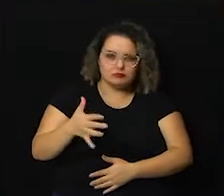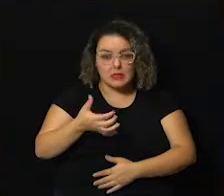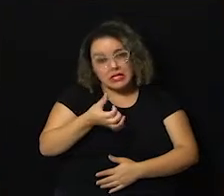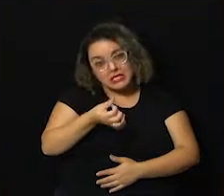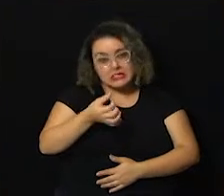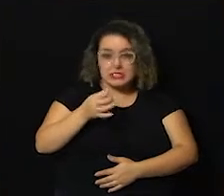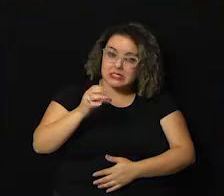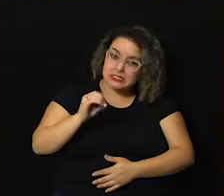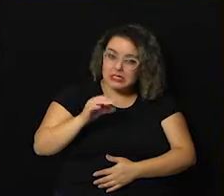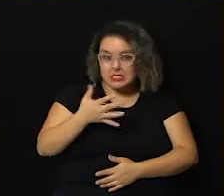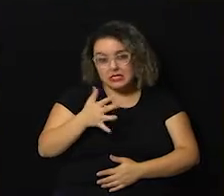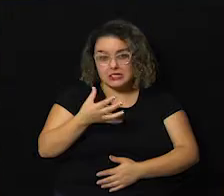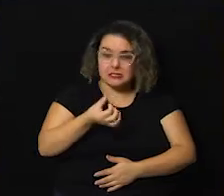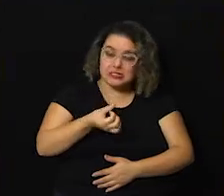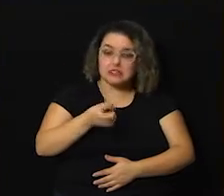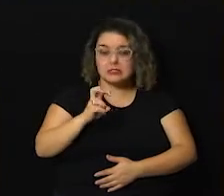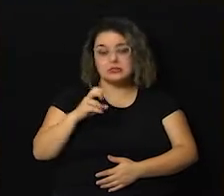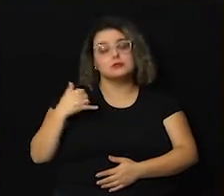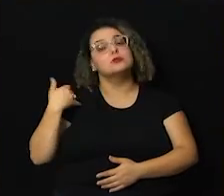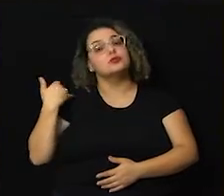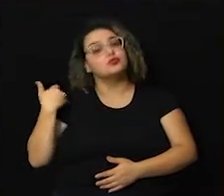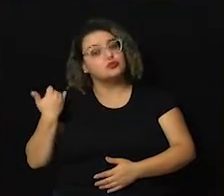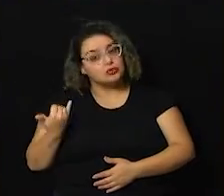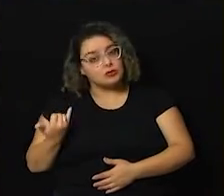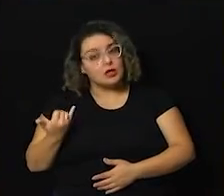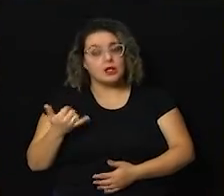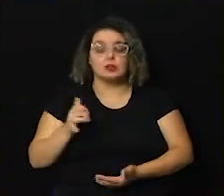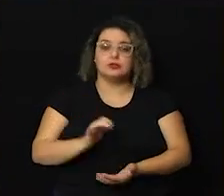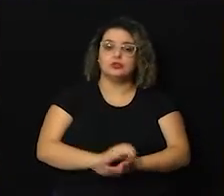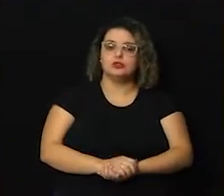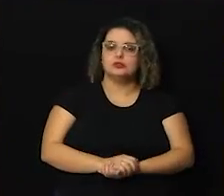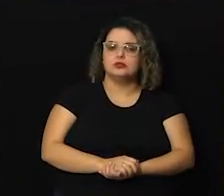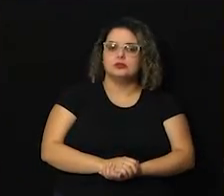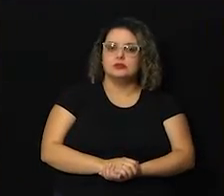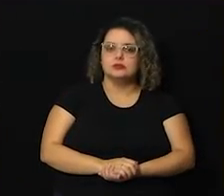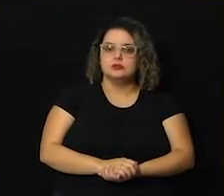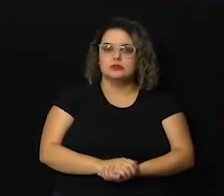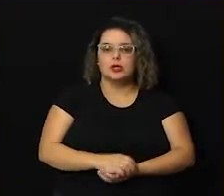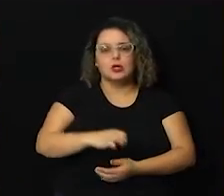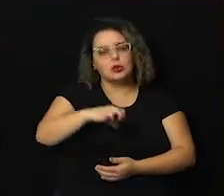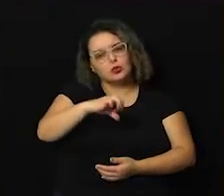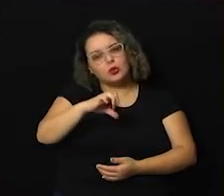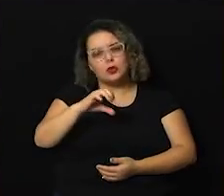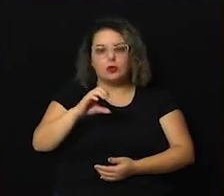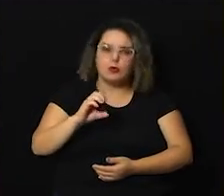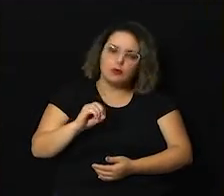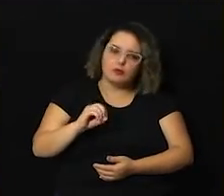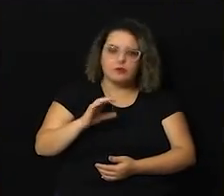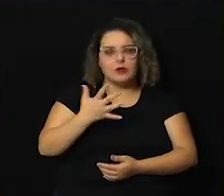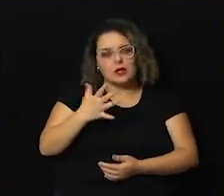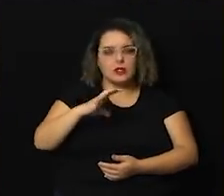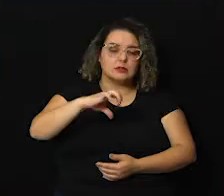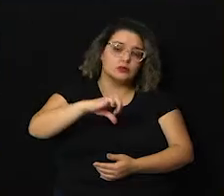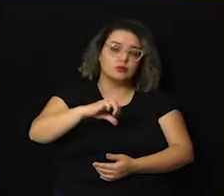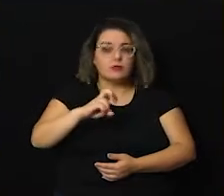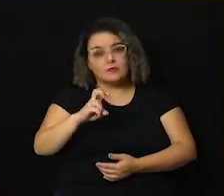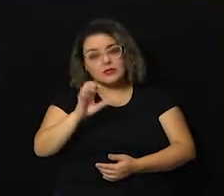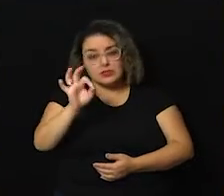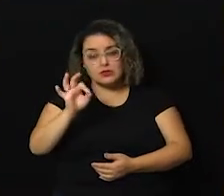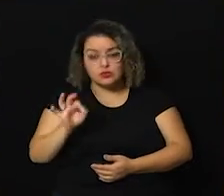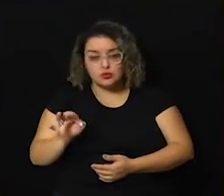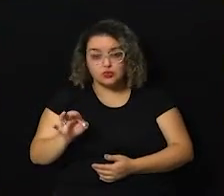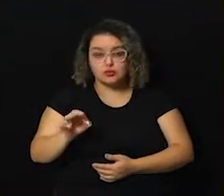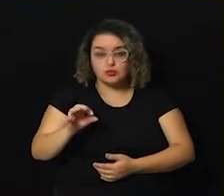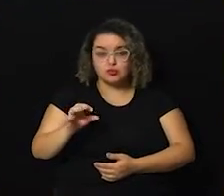dos 60 a 65 anos de idade, tá? E aproximadamente 90 a 95%